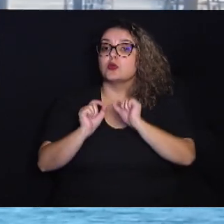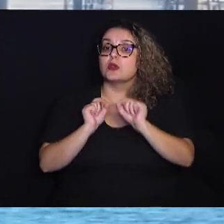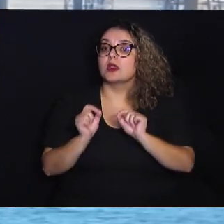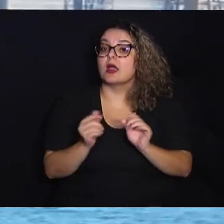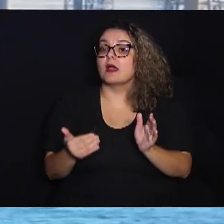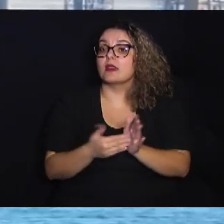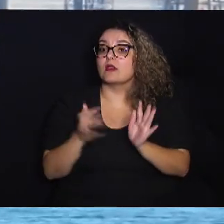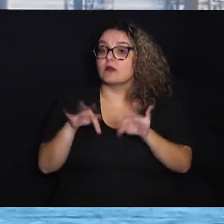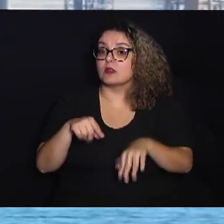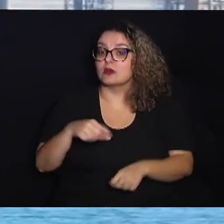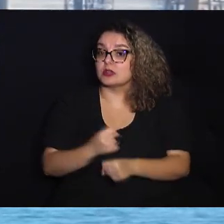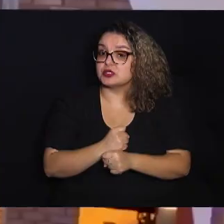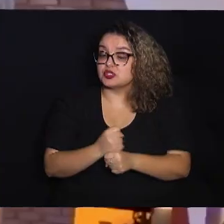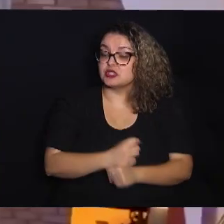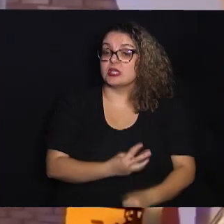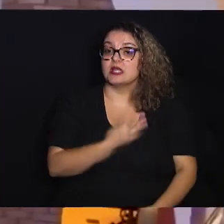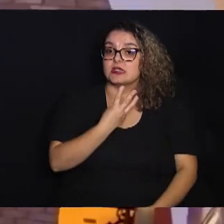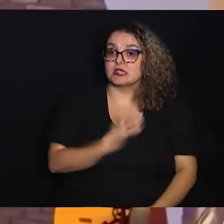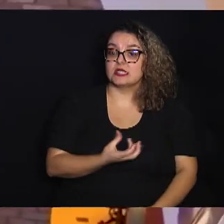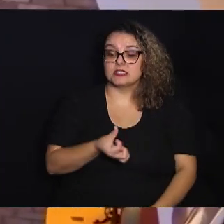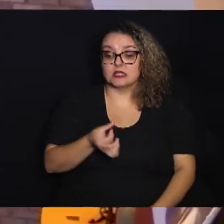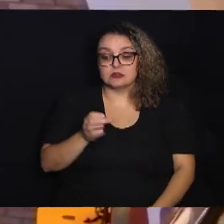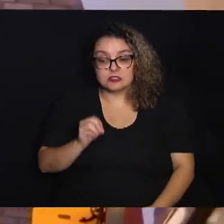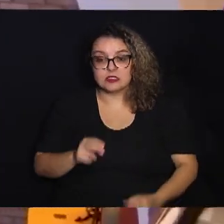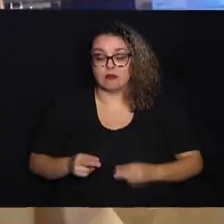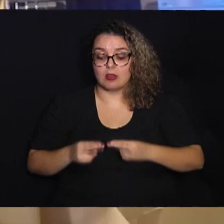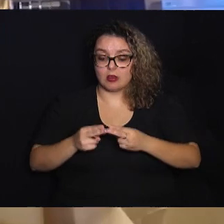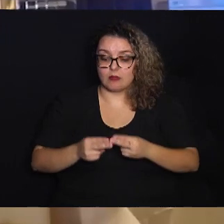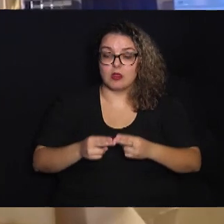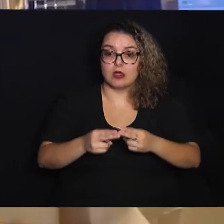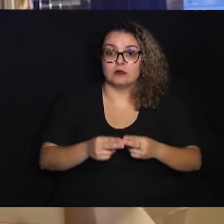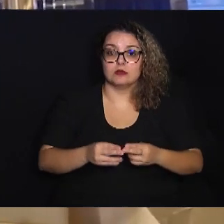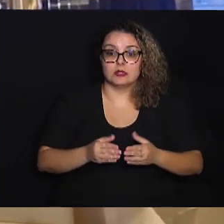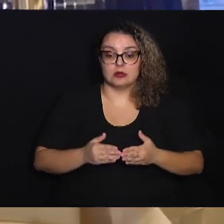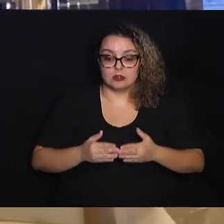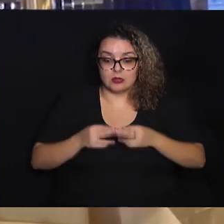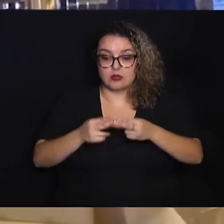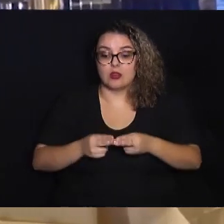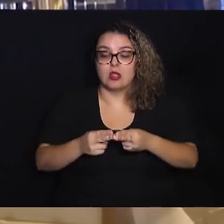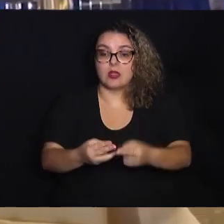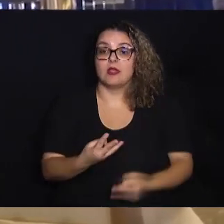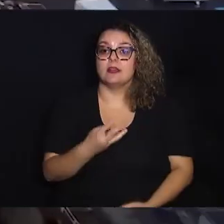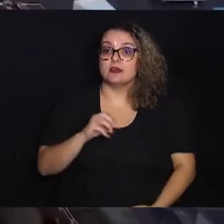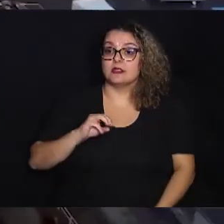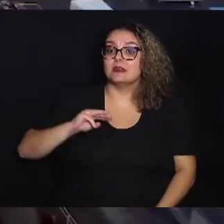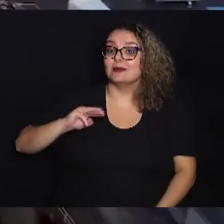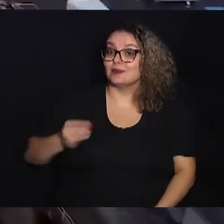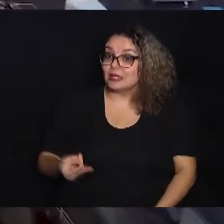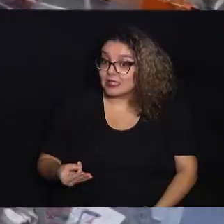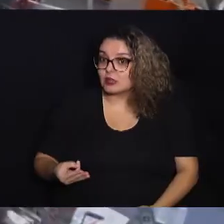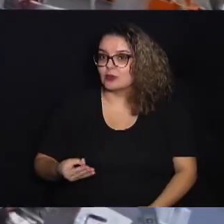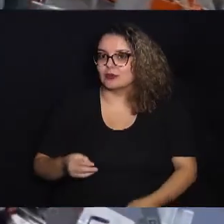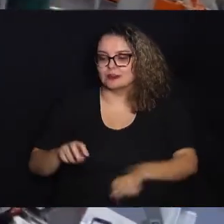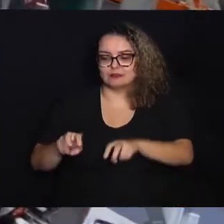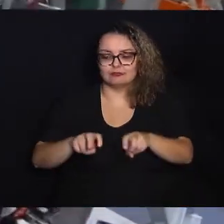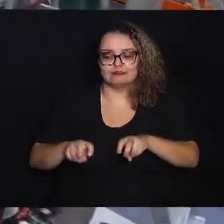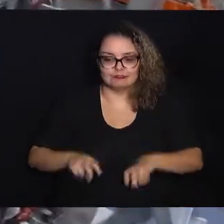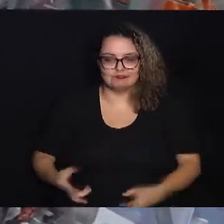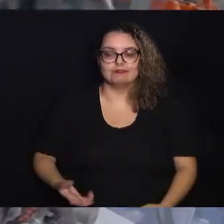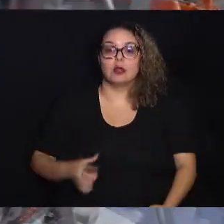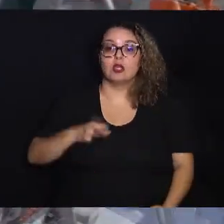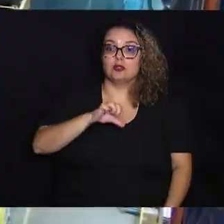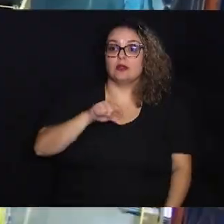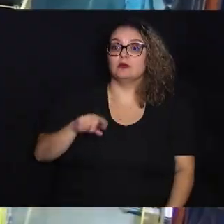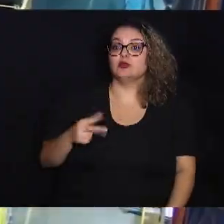indicam que, até o final deste ano, 360 navios de cruzeiro terão transportado 30 milhões de passageiros,